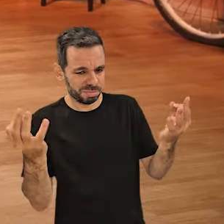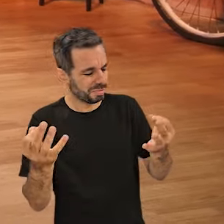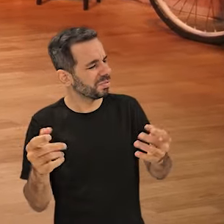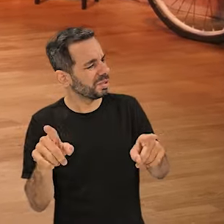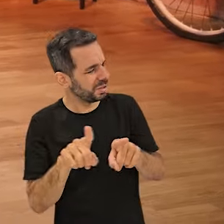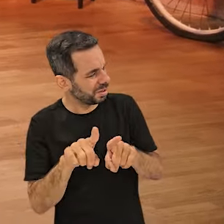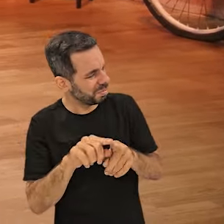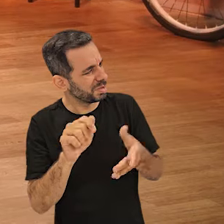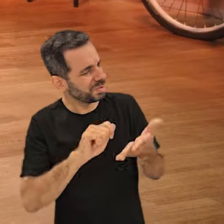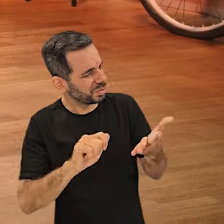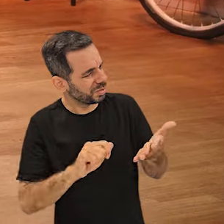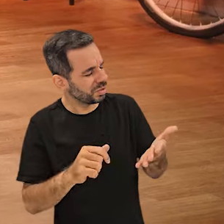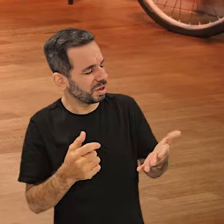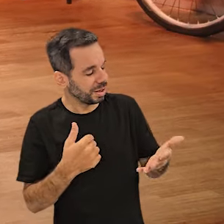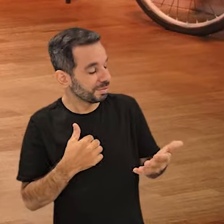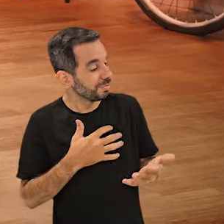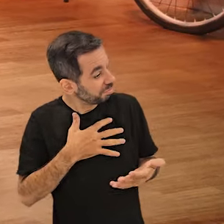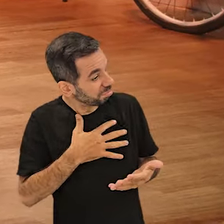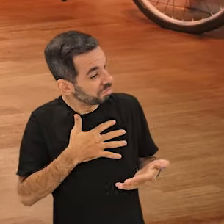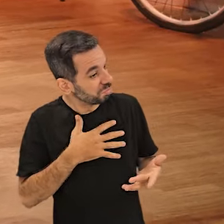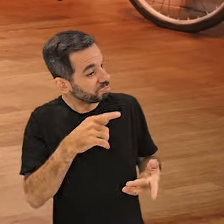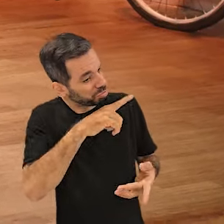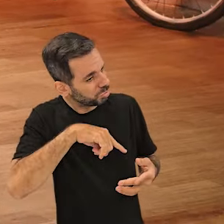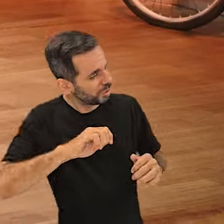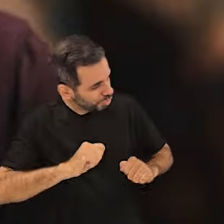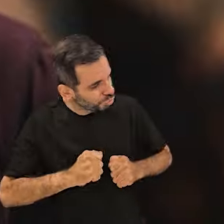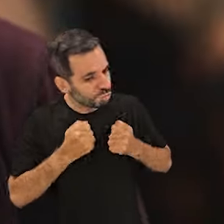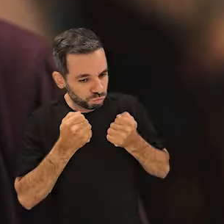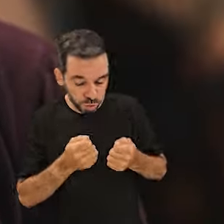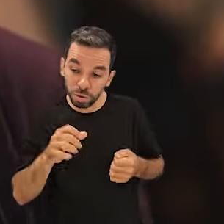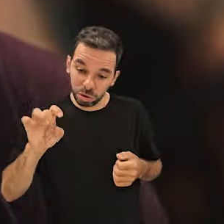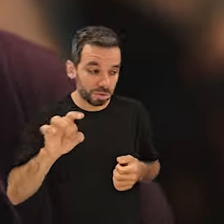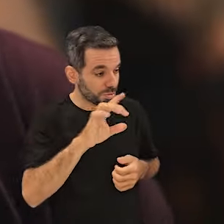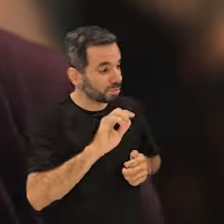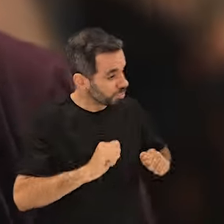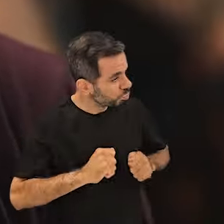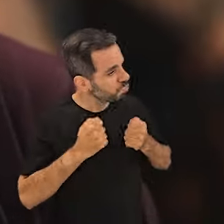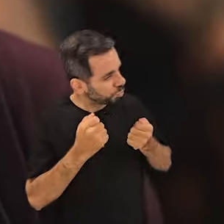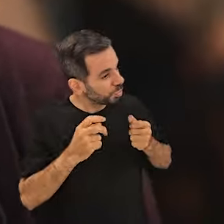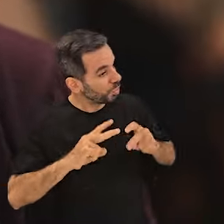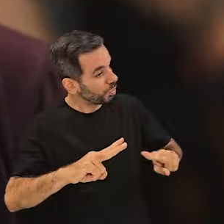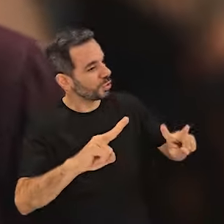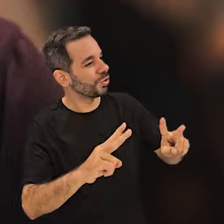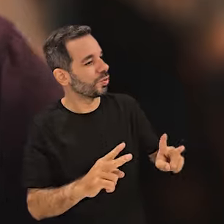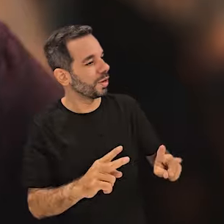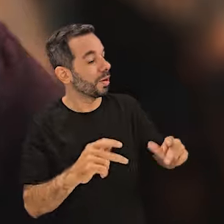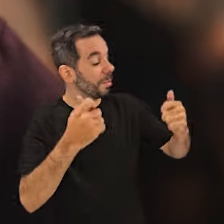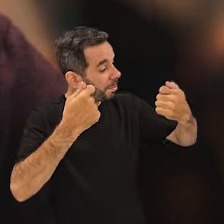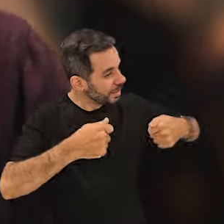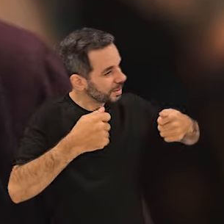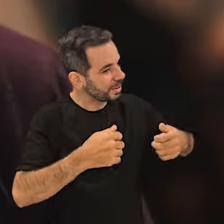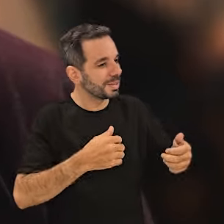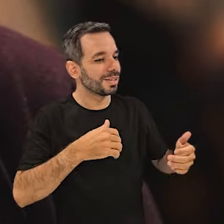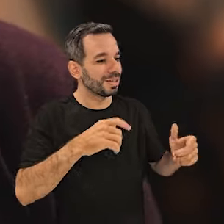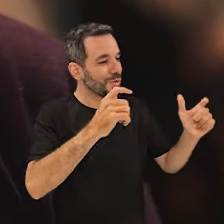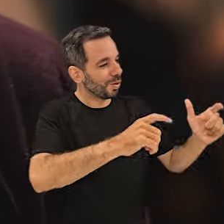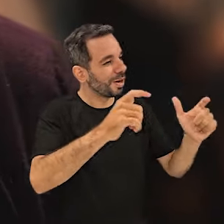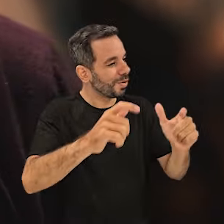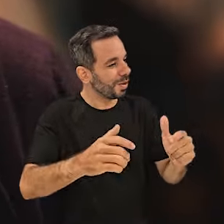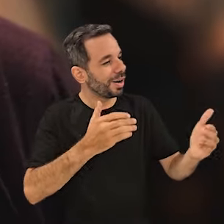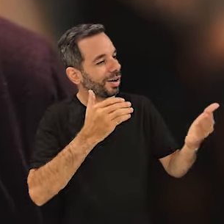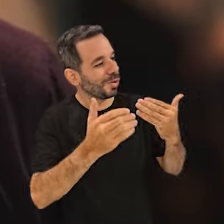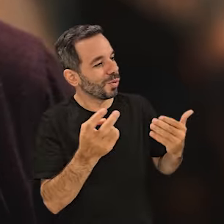toda a equipe, obrigado pela acolhida e façamos mais. É necessário mais espaços para a gente falar de cultura, de educação, para a gente tornar